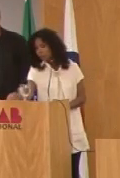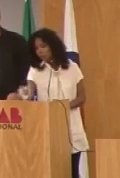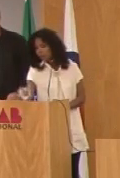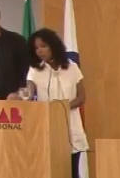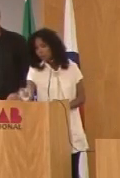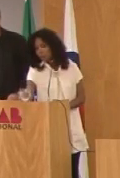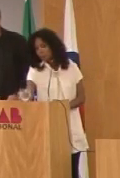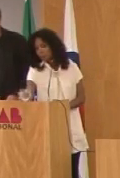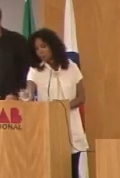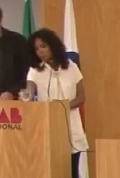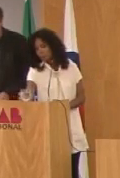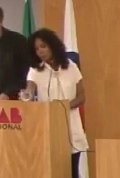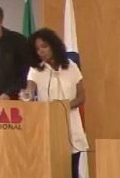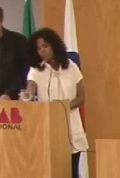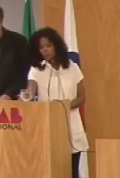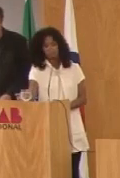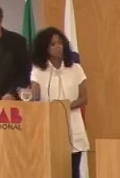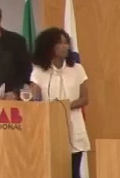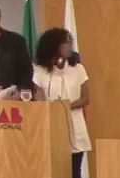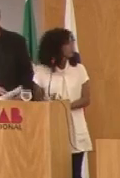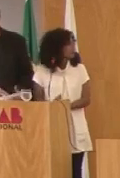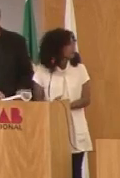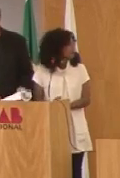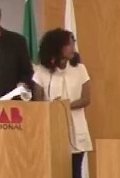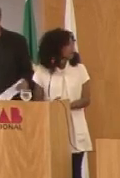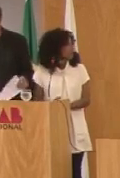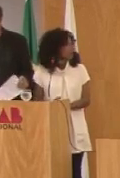e promulgar o império da paz e da